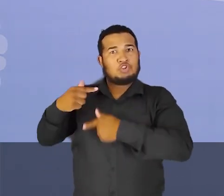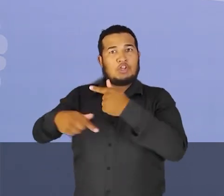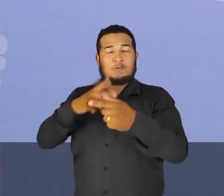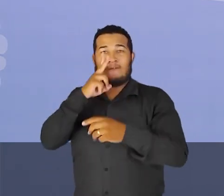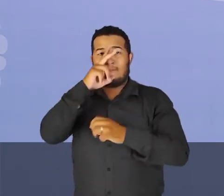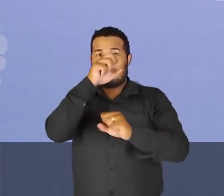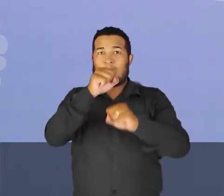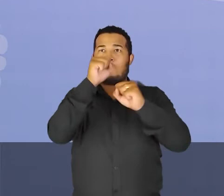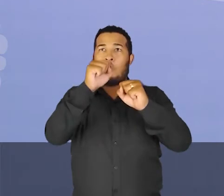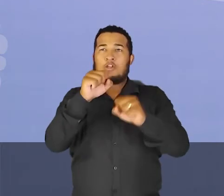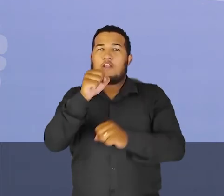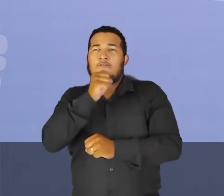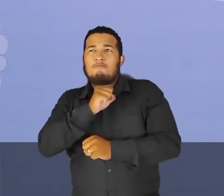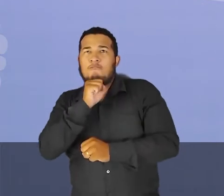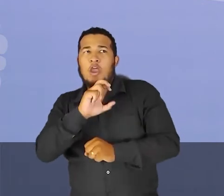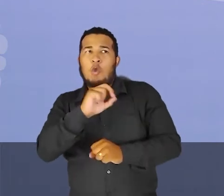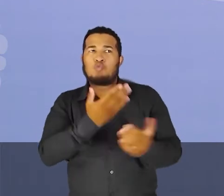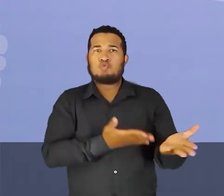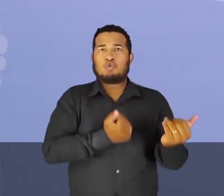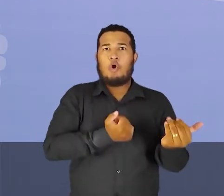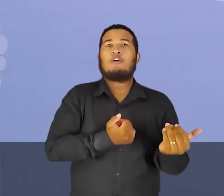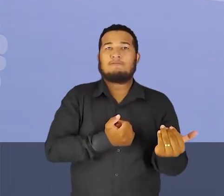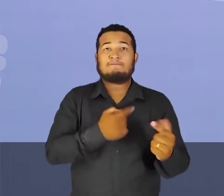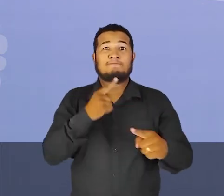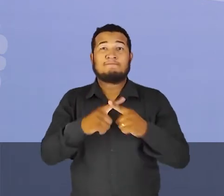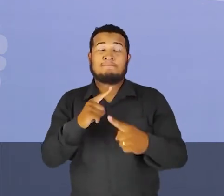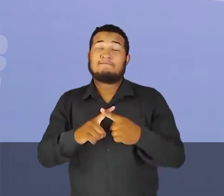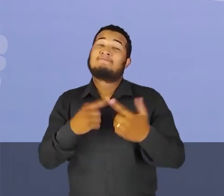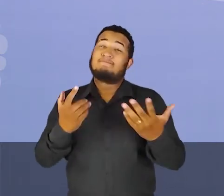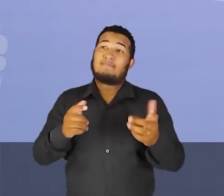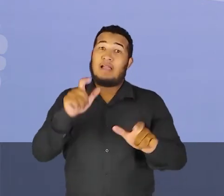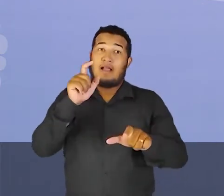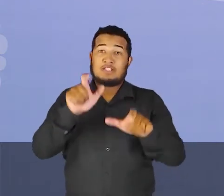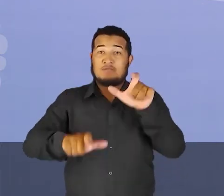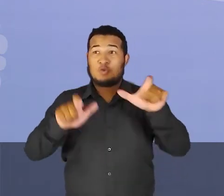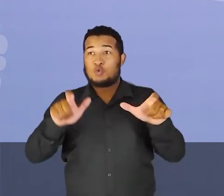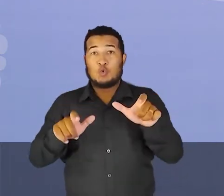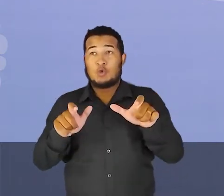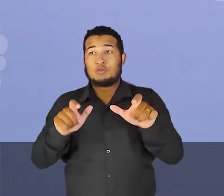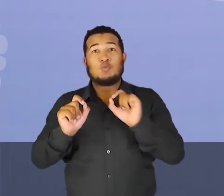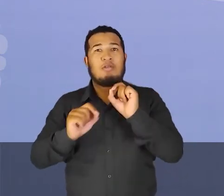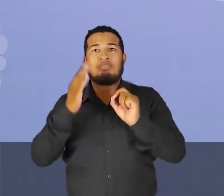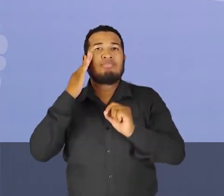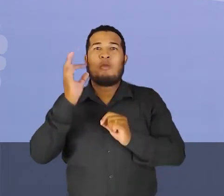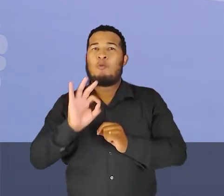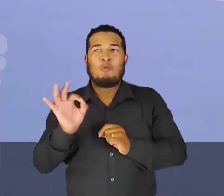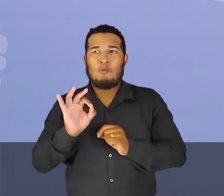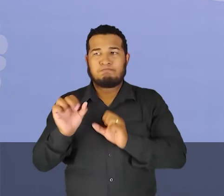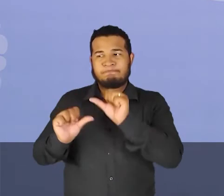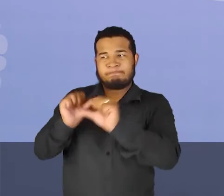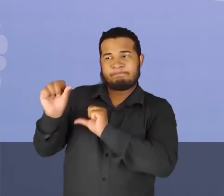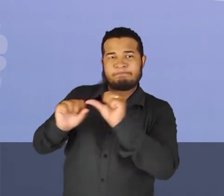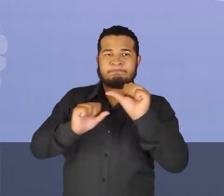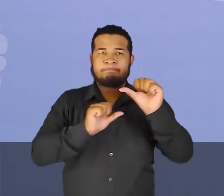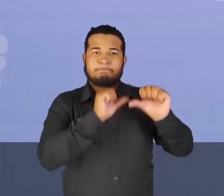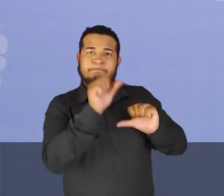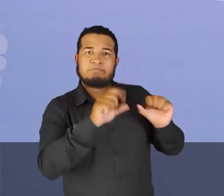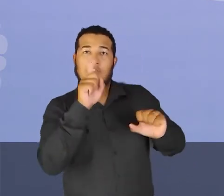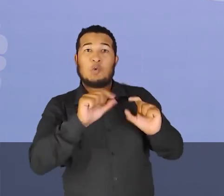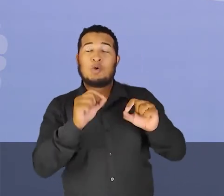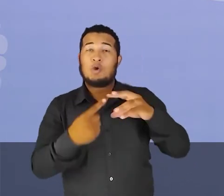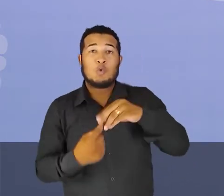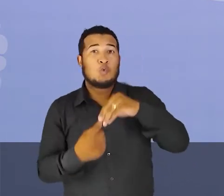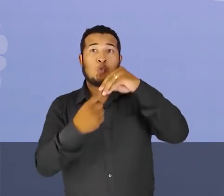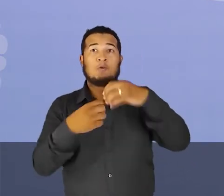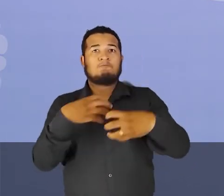algumas gerações, sejam nas mais velhas, sejam nas mais novas, porque as pessoas ainda não entendem de que as mudanças